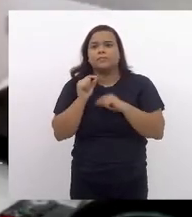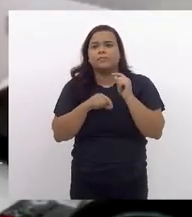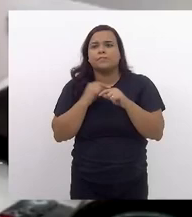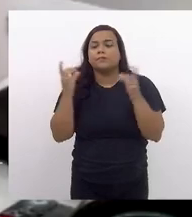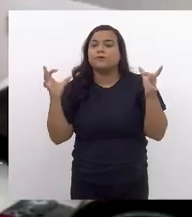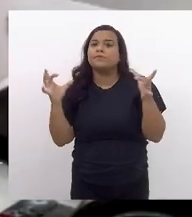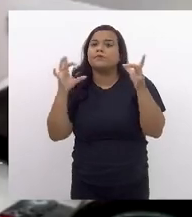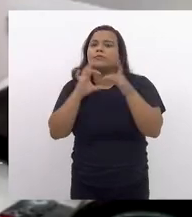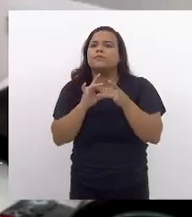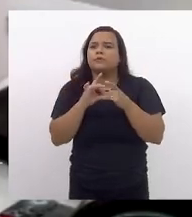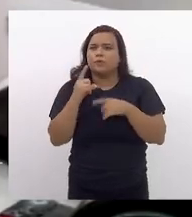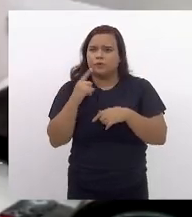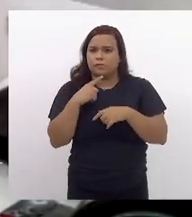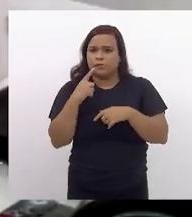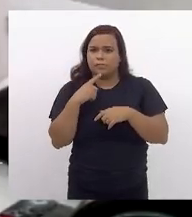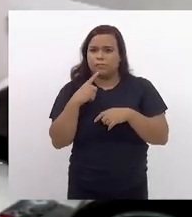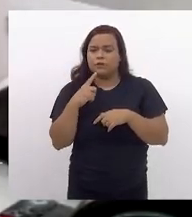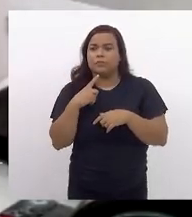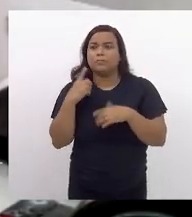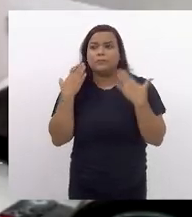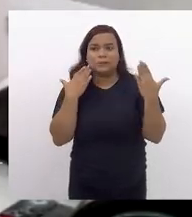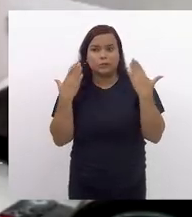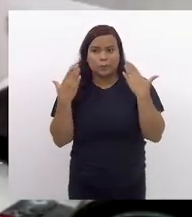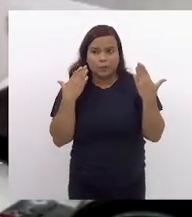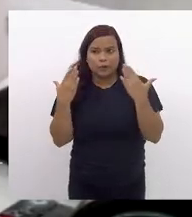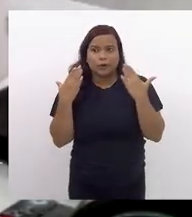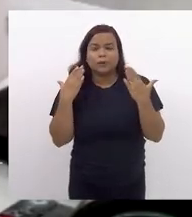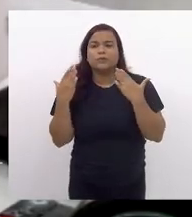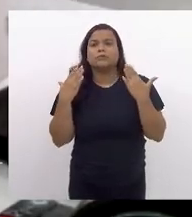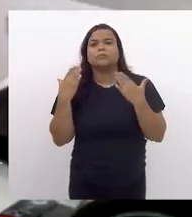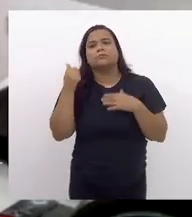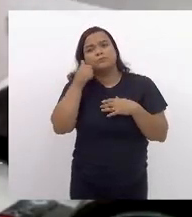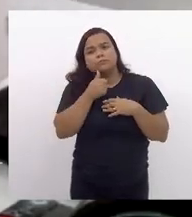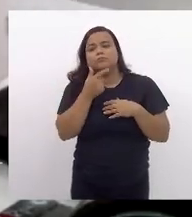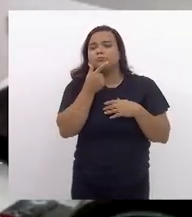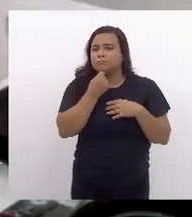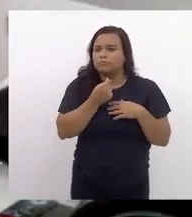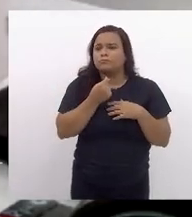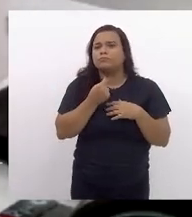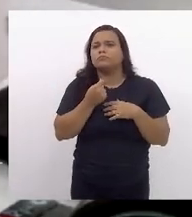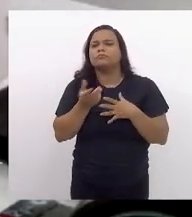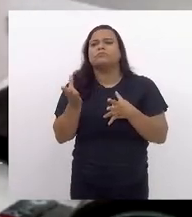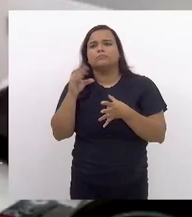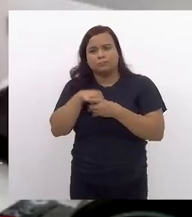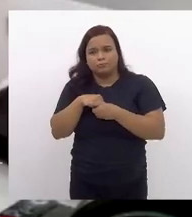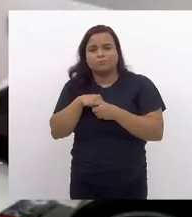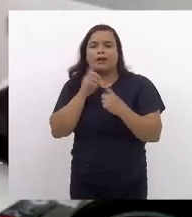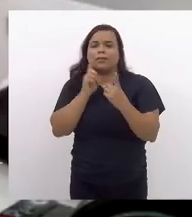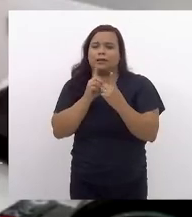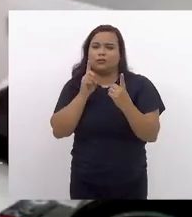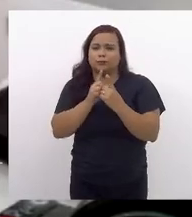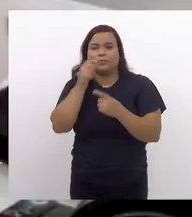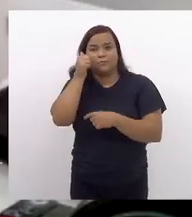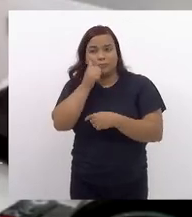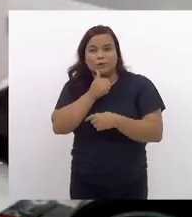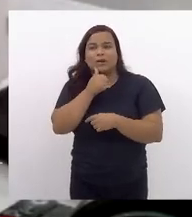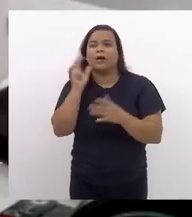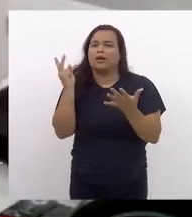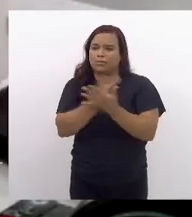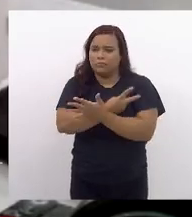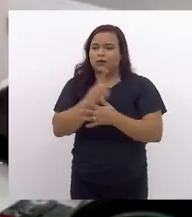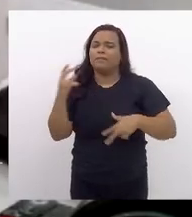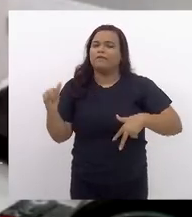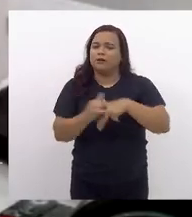inclui os psicólogos e as psicólogas nesse atendimento às mulheres vítimas de